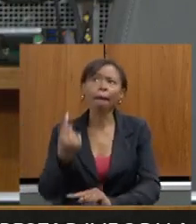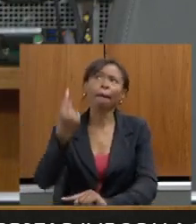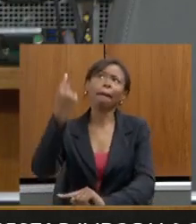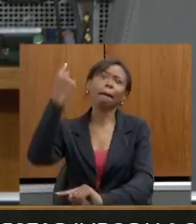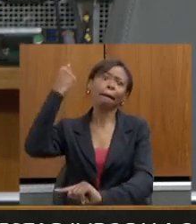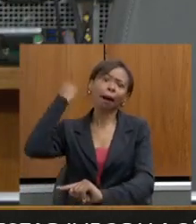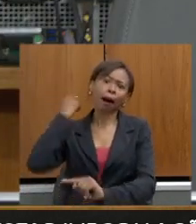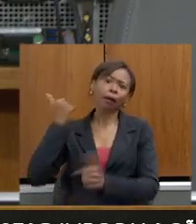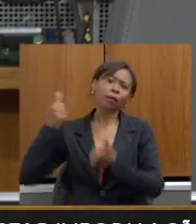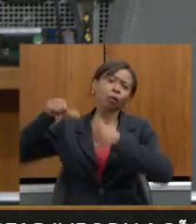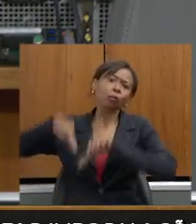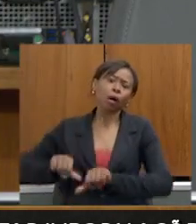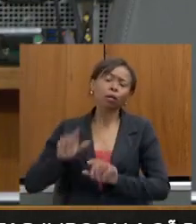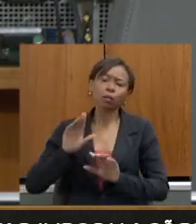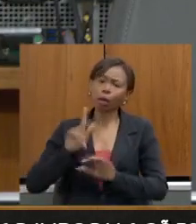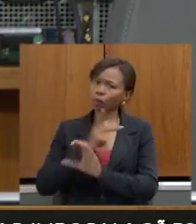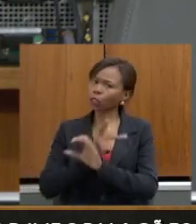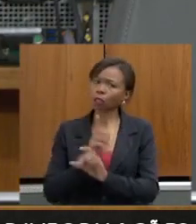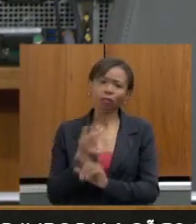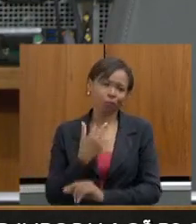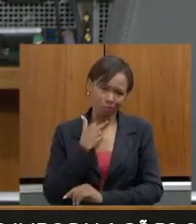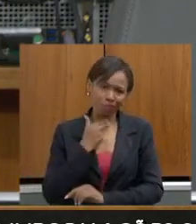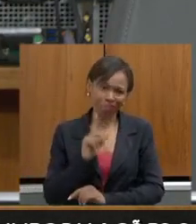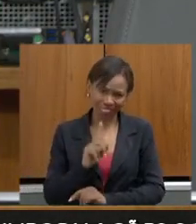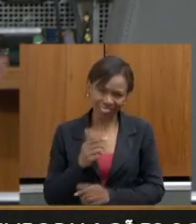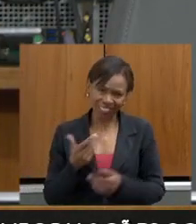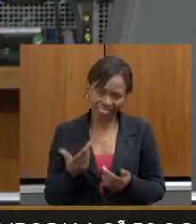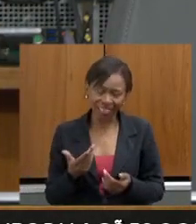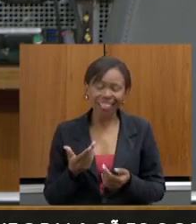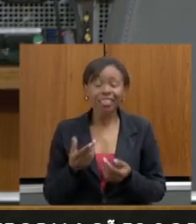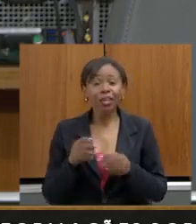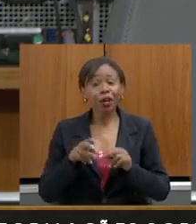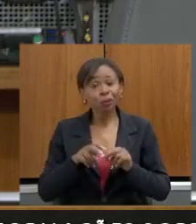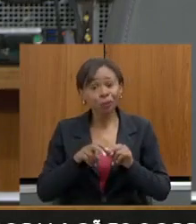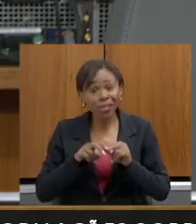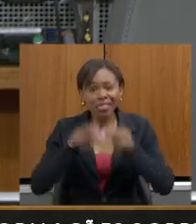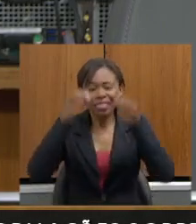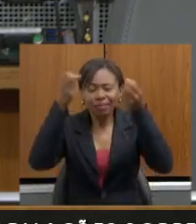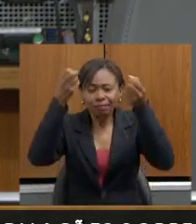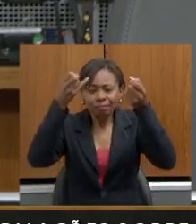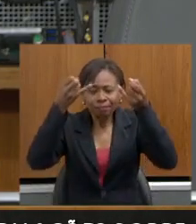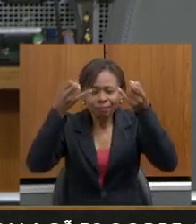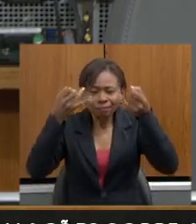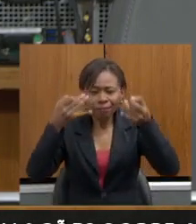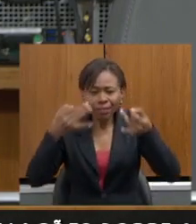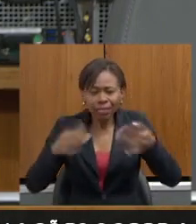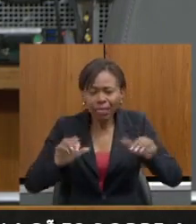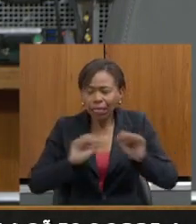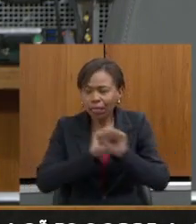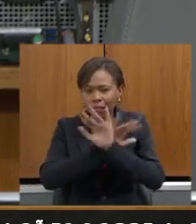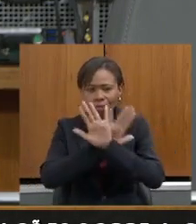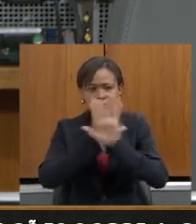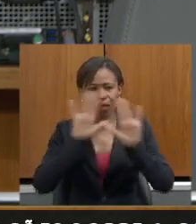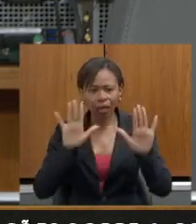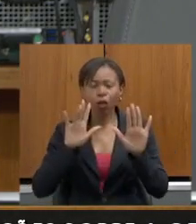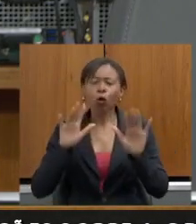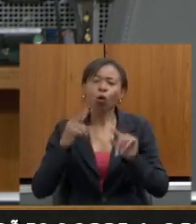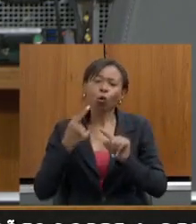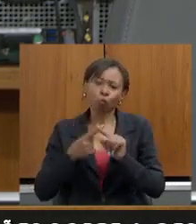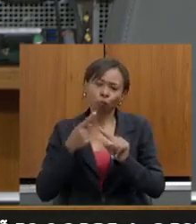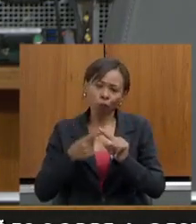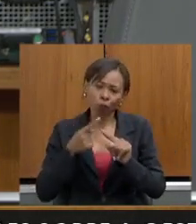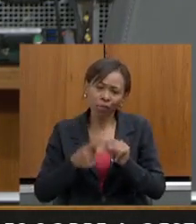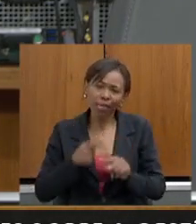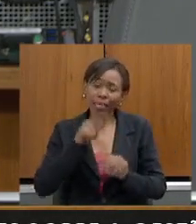para nossa instituição Polícia Civil como um todo tá então só para o mesmo para deixar bem claro nessa situação aí da